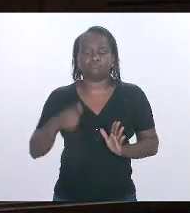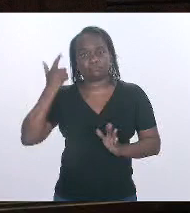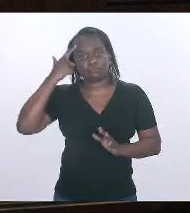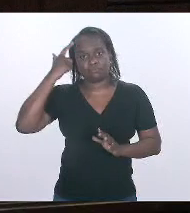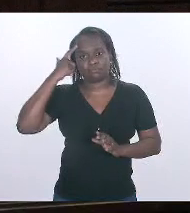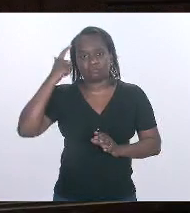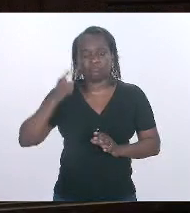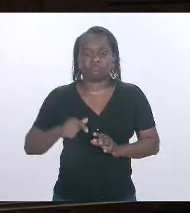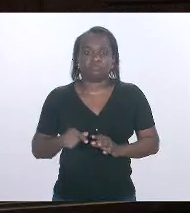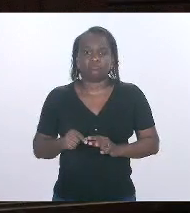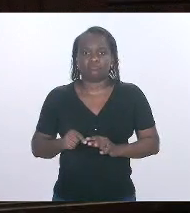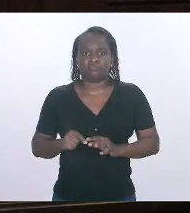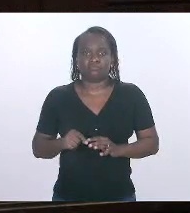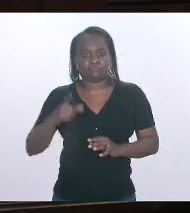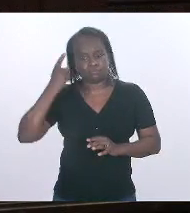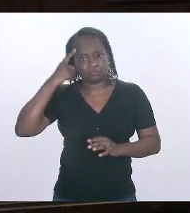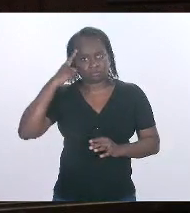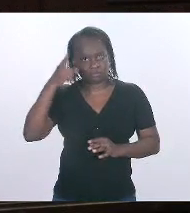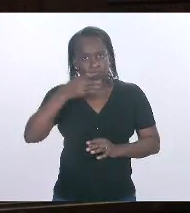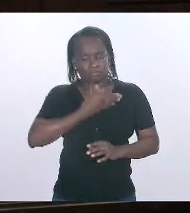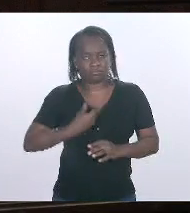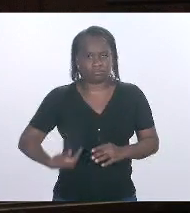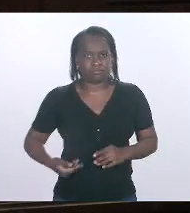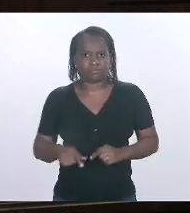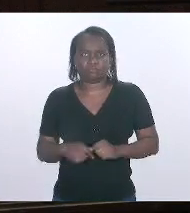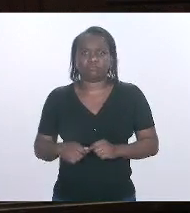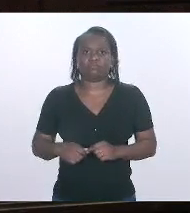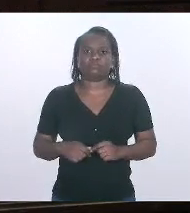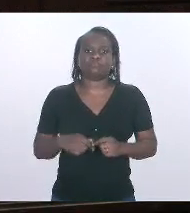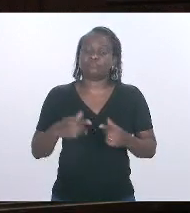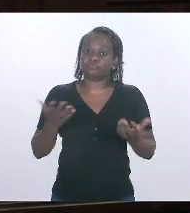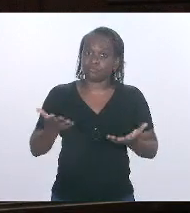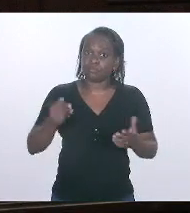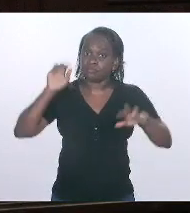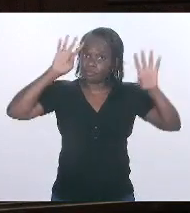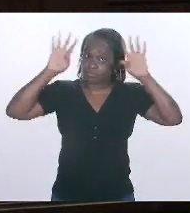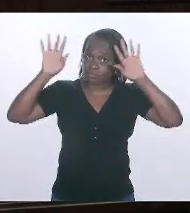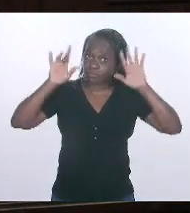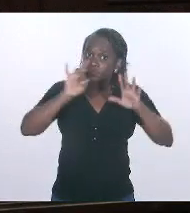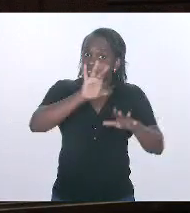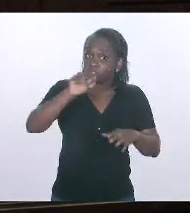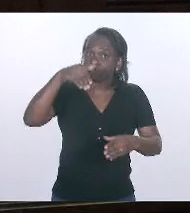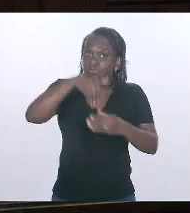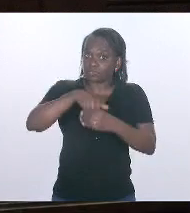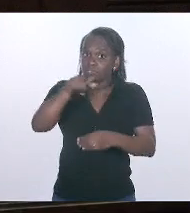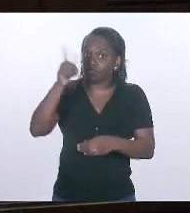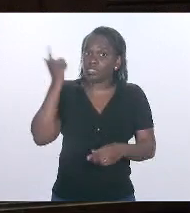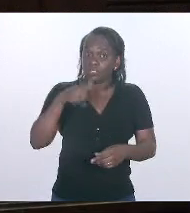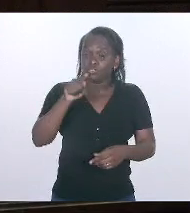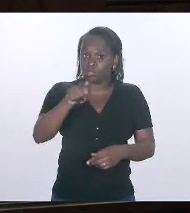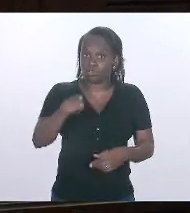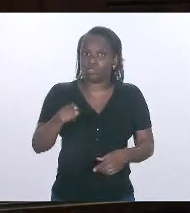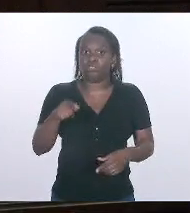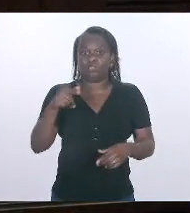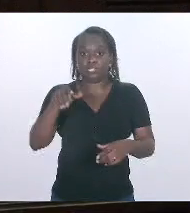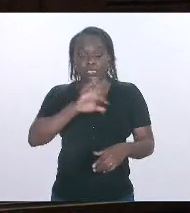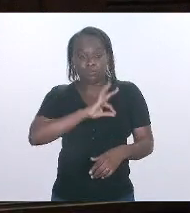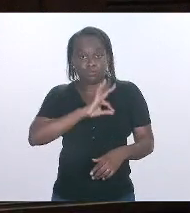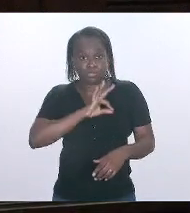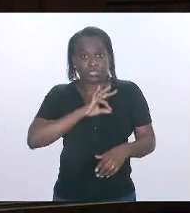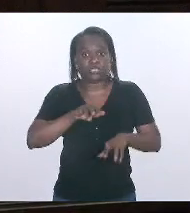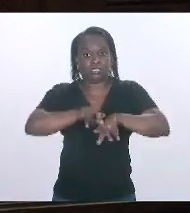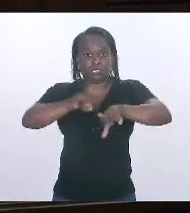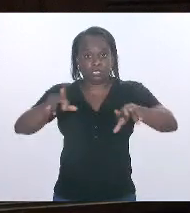Pense, senhor governador. É hora de o senhor refletir cada voto que o senhor recebeu desses bravos e